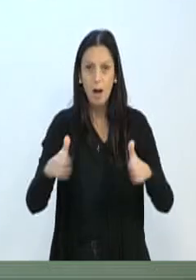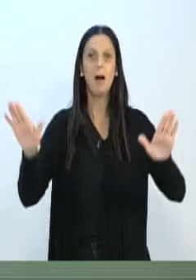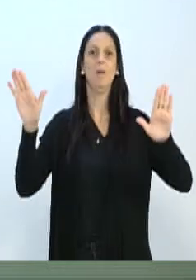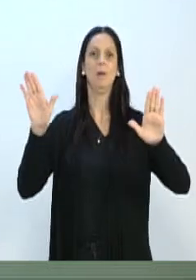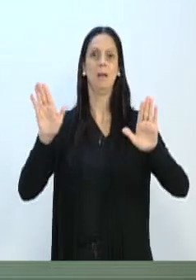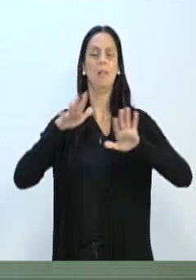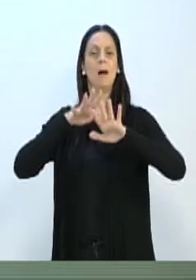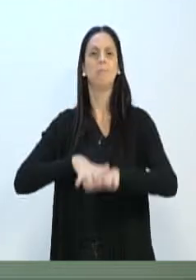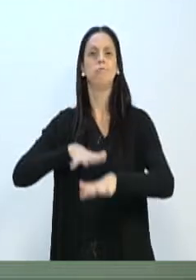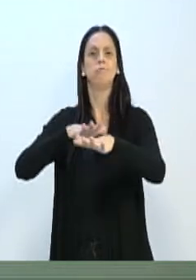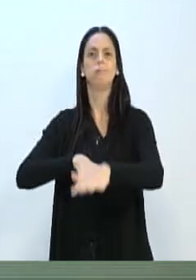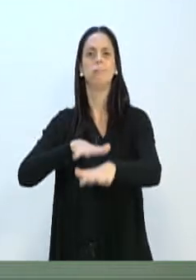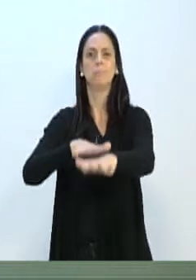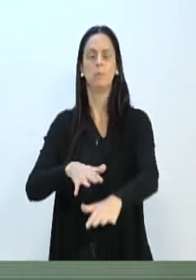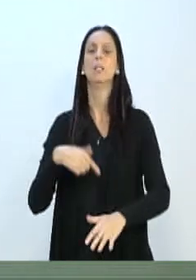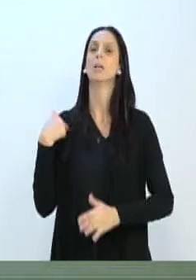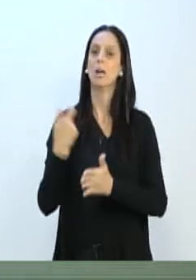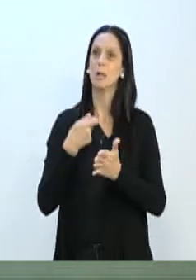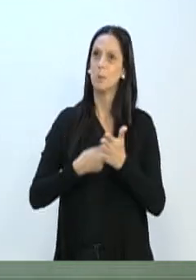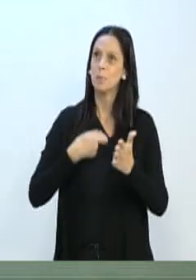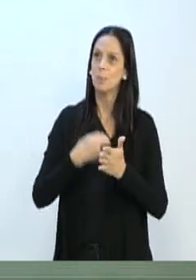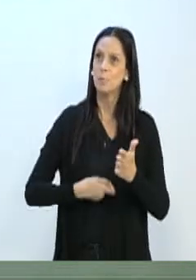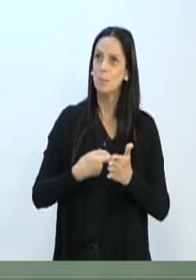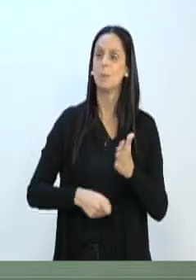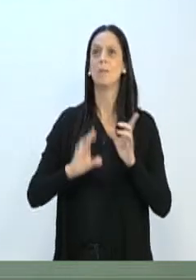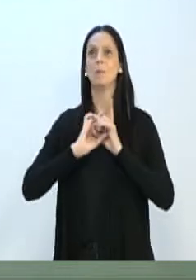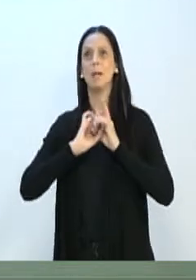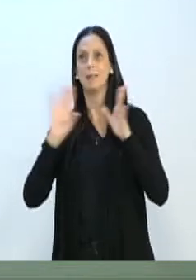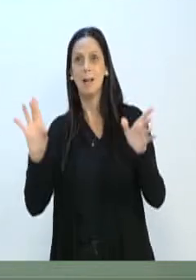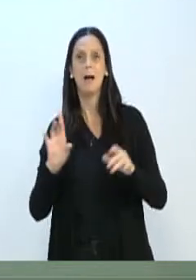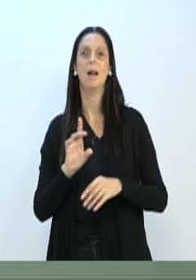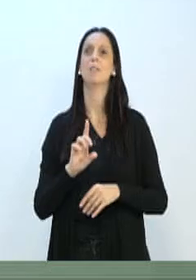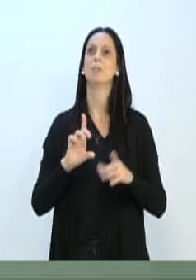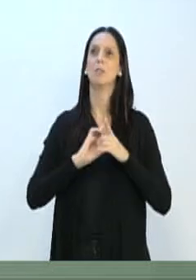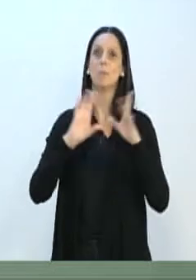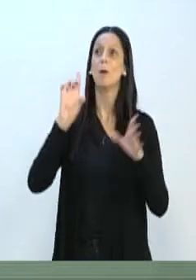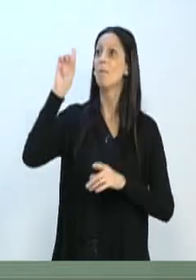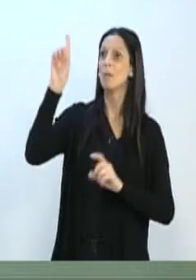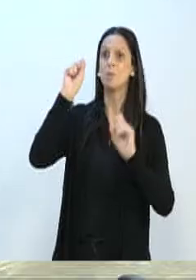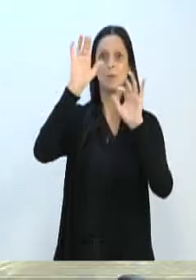democracia e por liberdade. Muito obrigado a todos vocês. Deus abençoe o nosso Brasil.